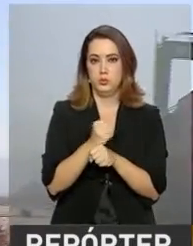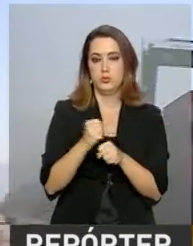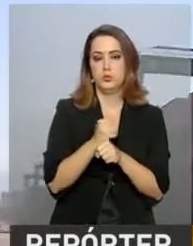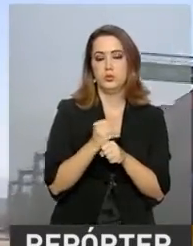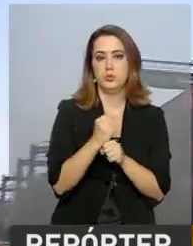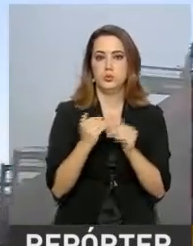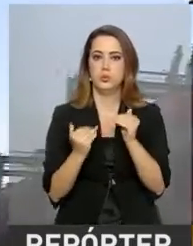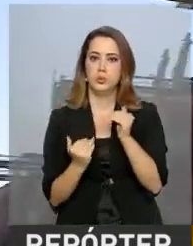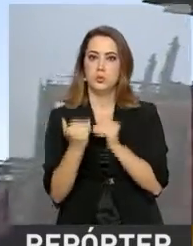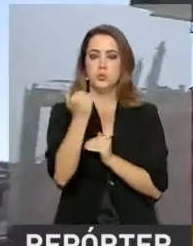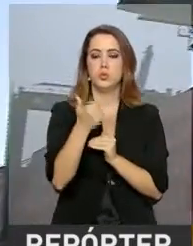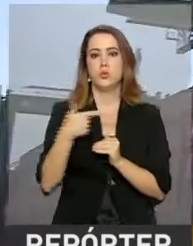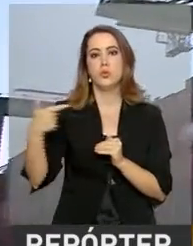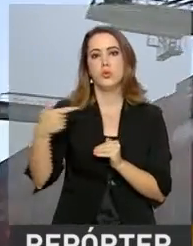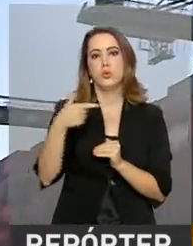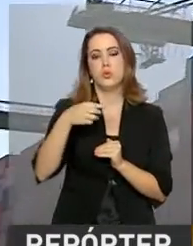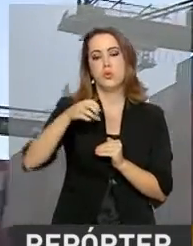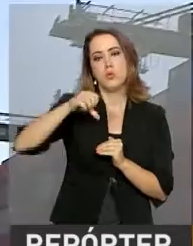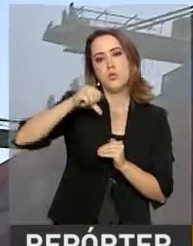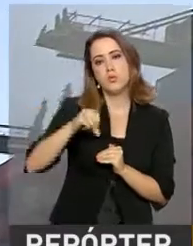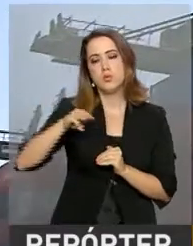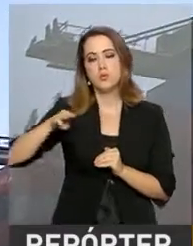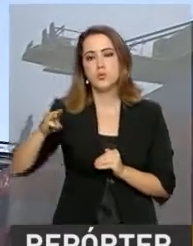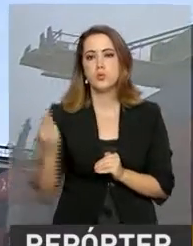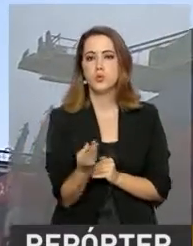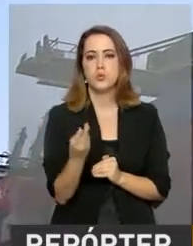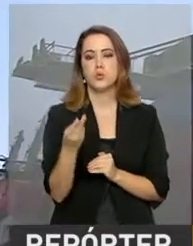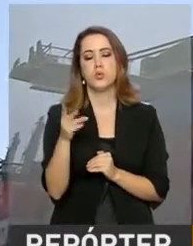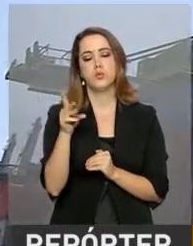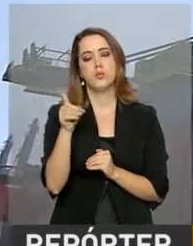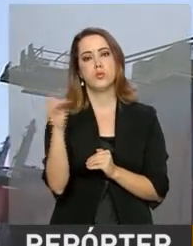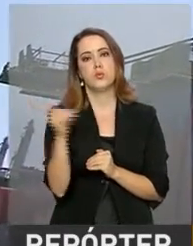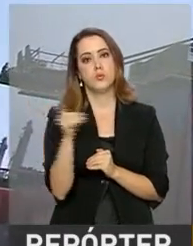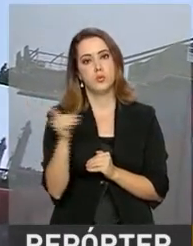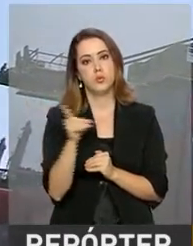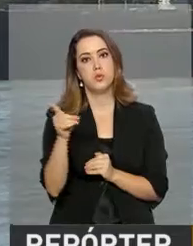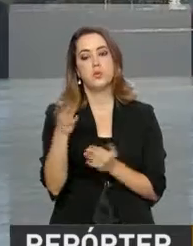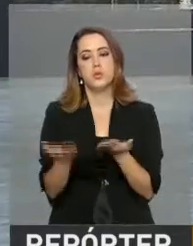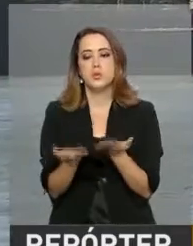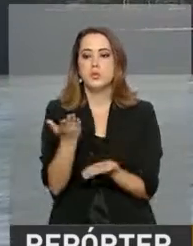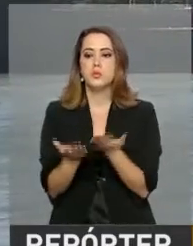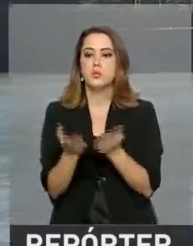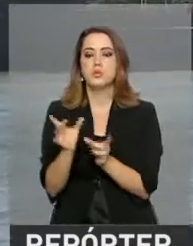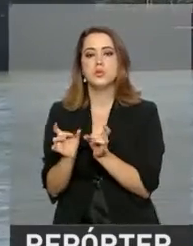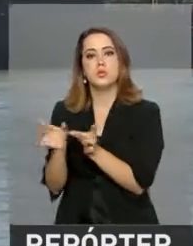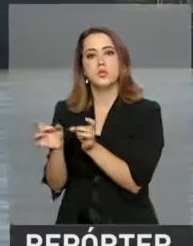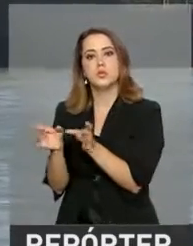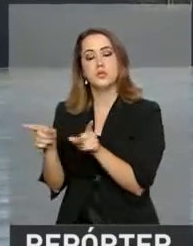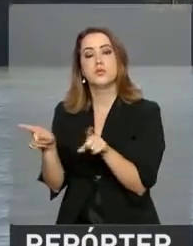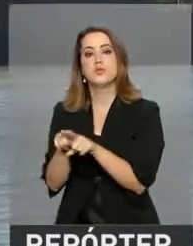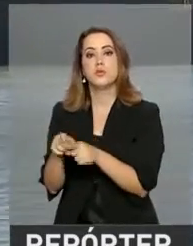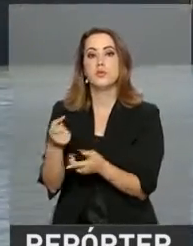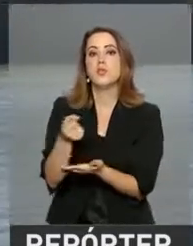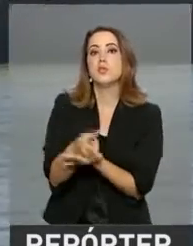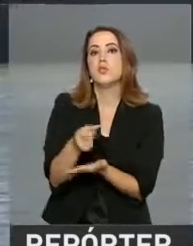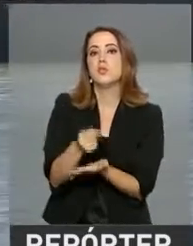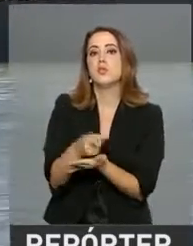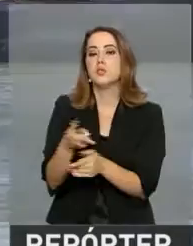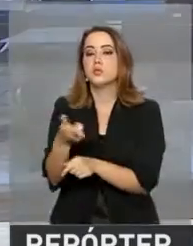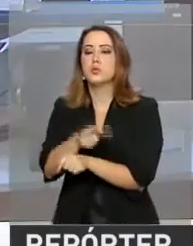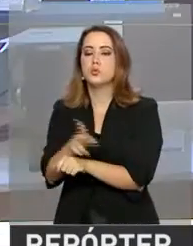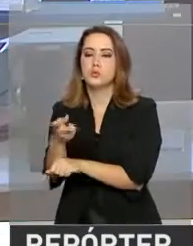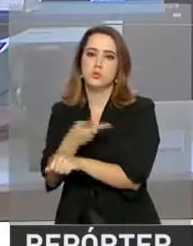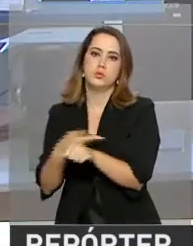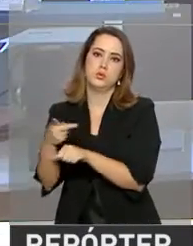chega a quase 29 bilhões de dólares a balança comercial registra as importações e as exportações do país